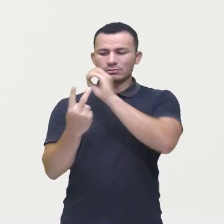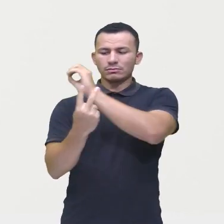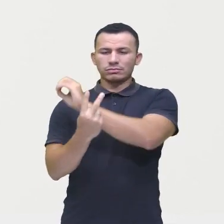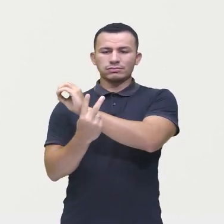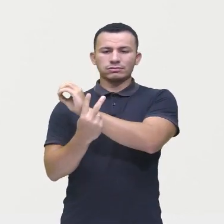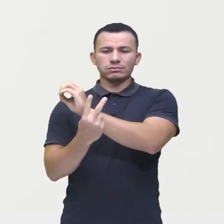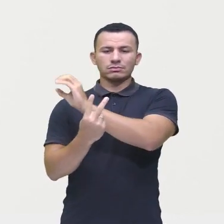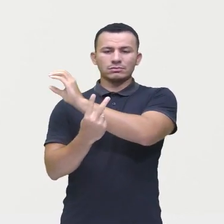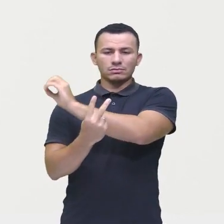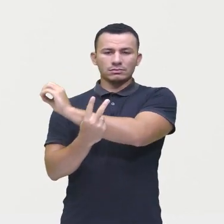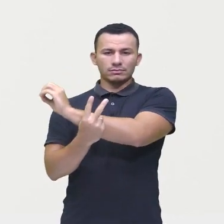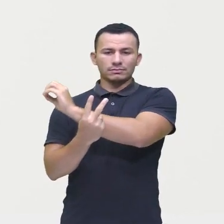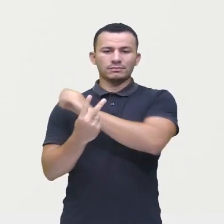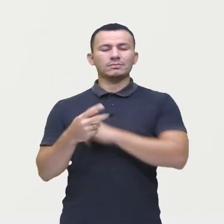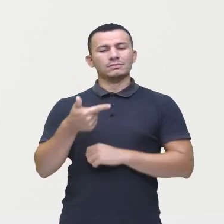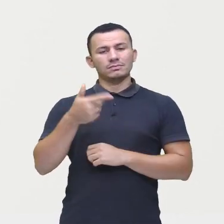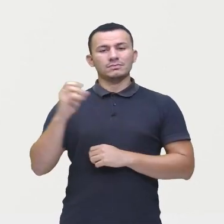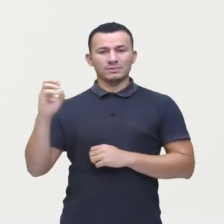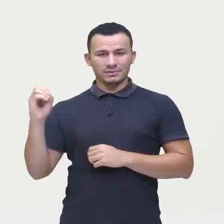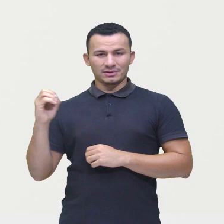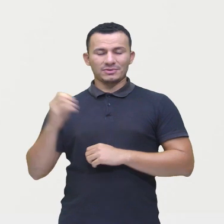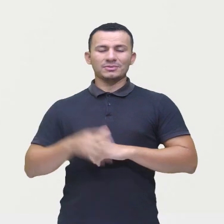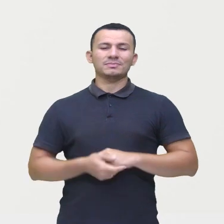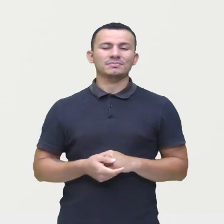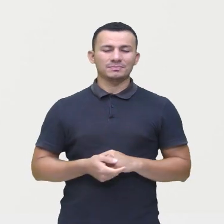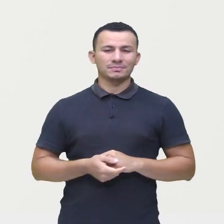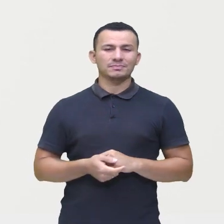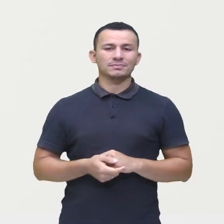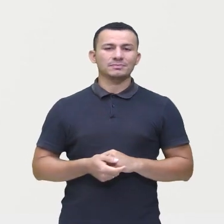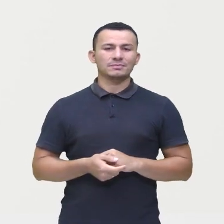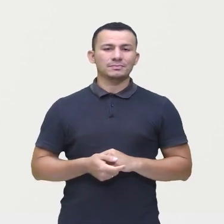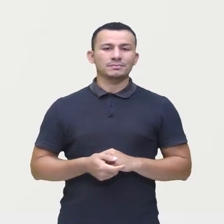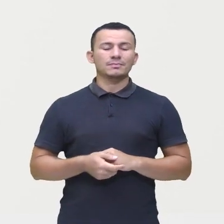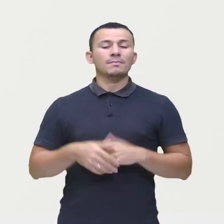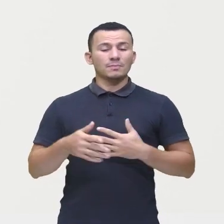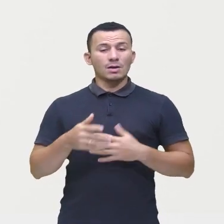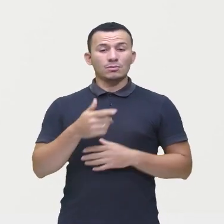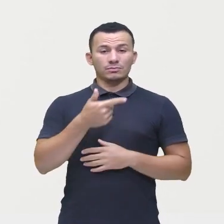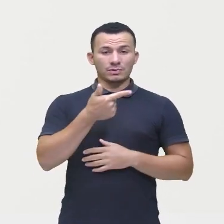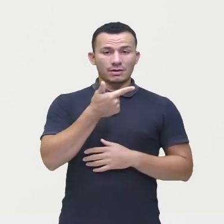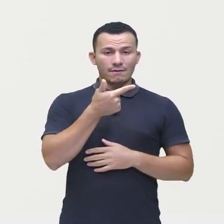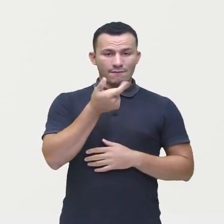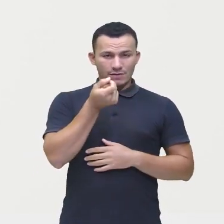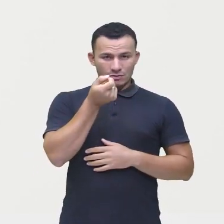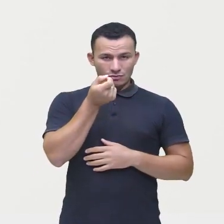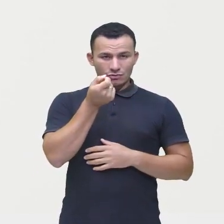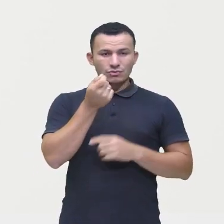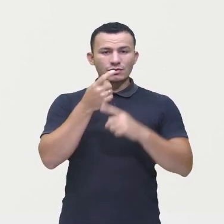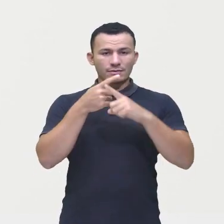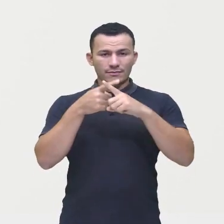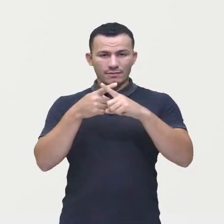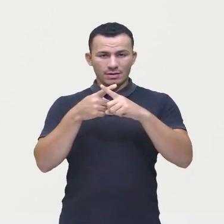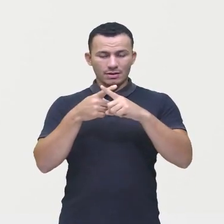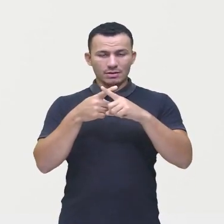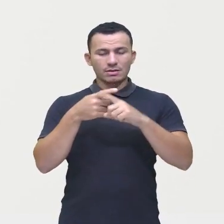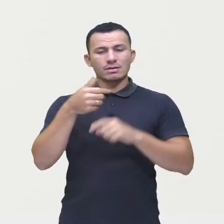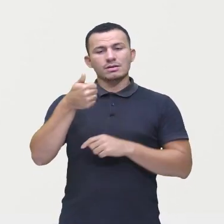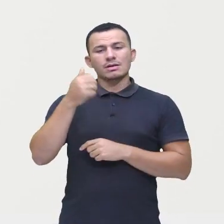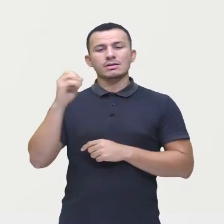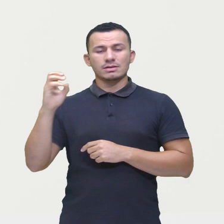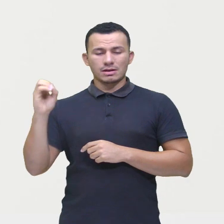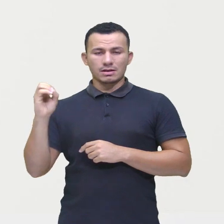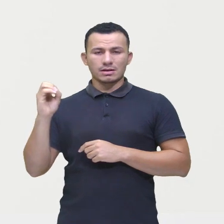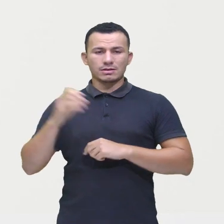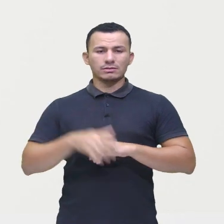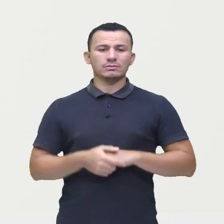lado. Chegando no nosso problema, o que nós temos? 20 vezes 100. E aí, professor, eu